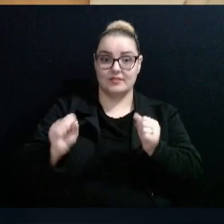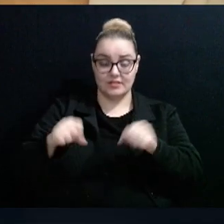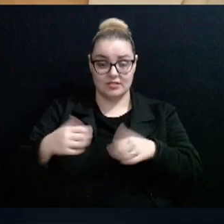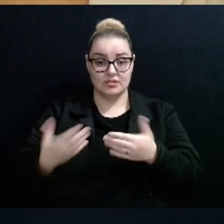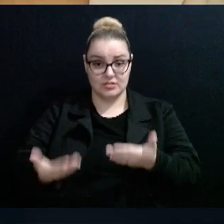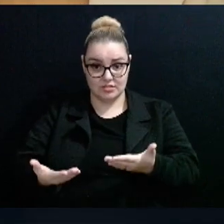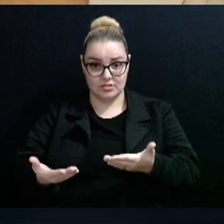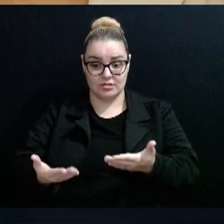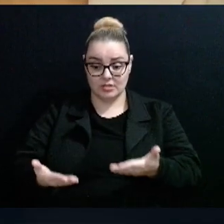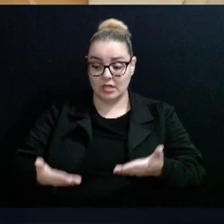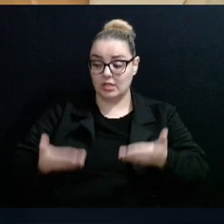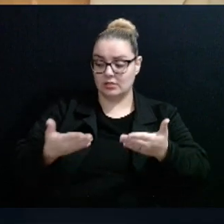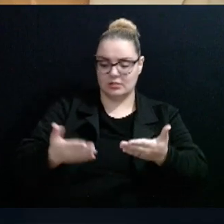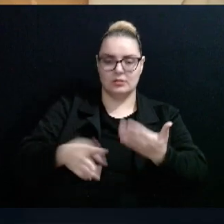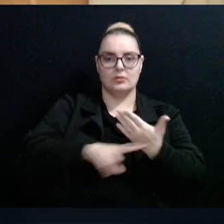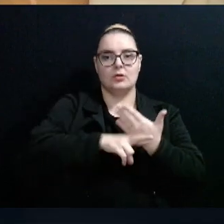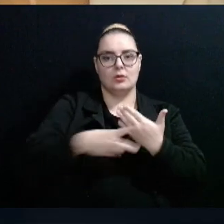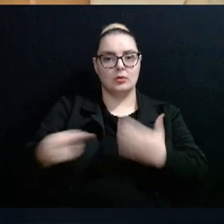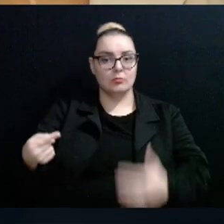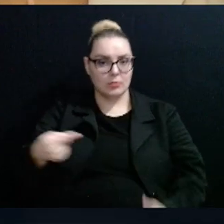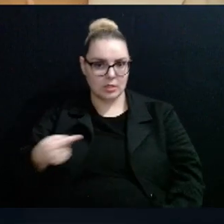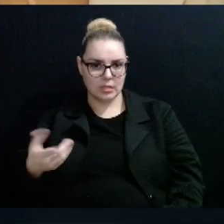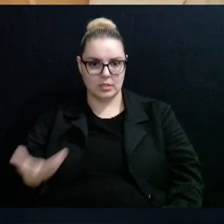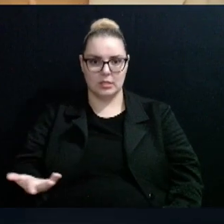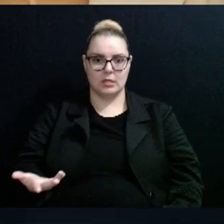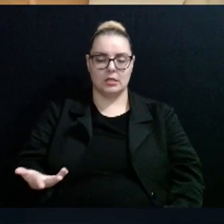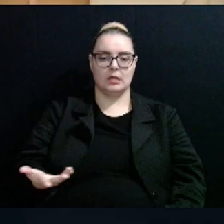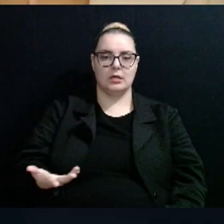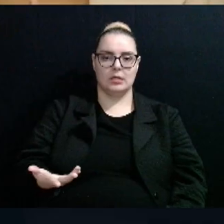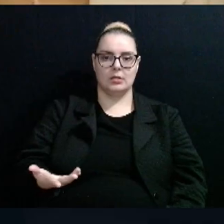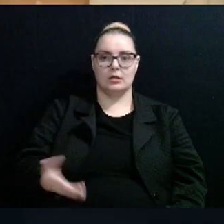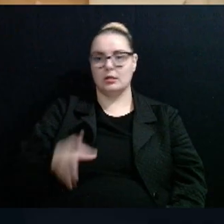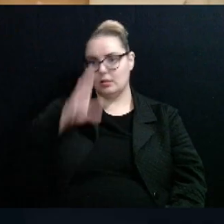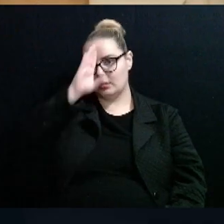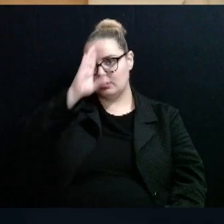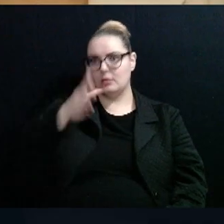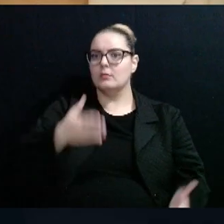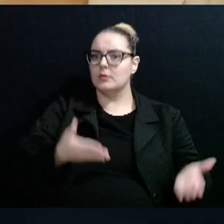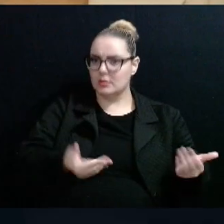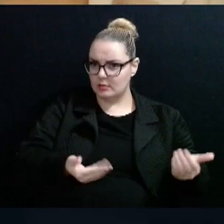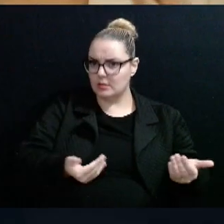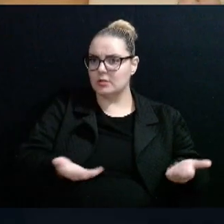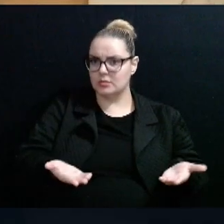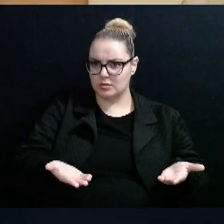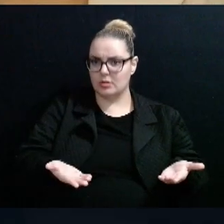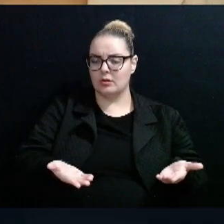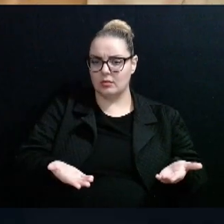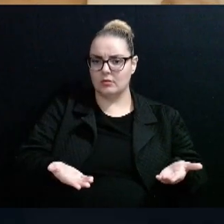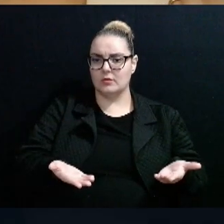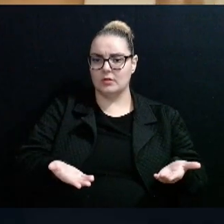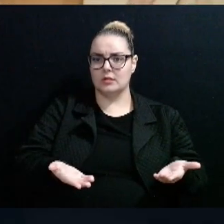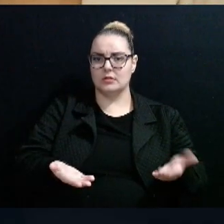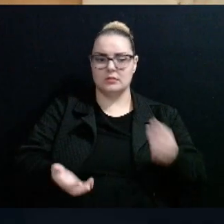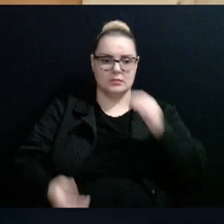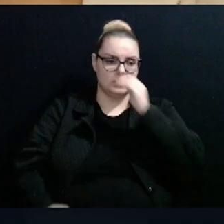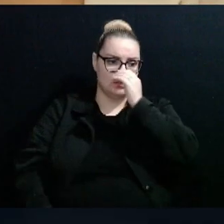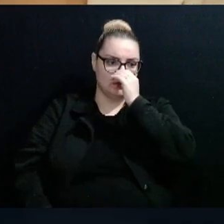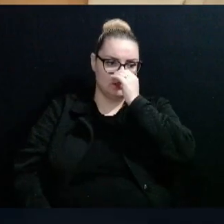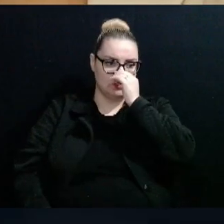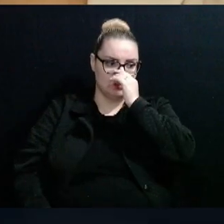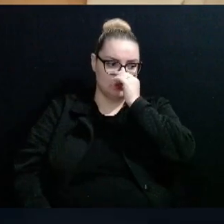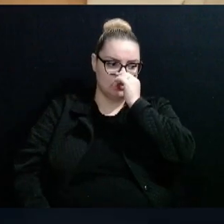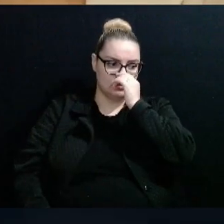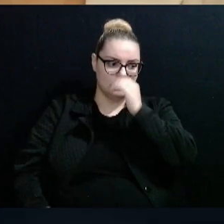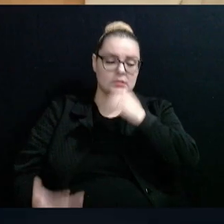um impacto negativo para principalmente jovens, né? Que estão se inserindo